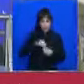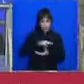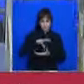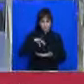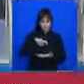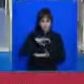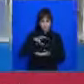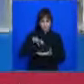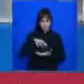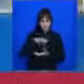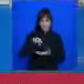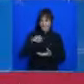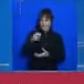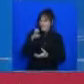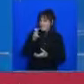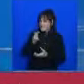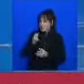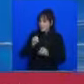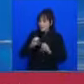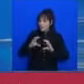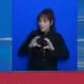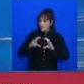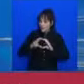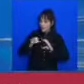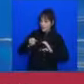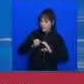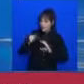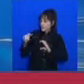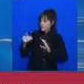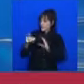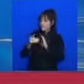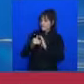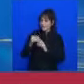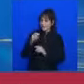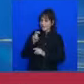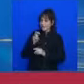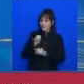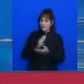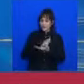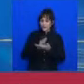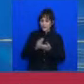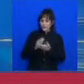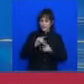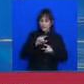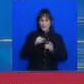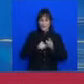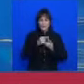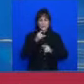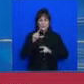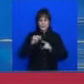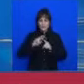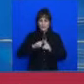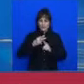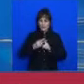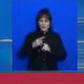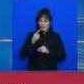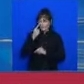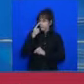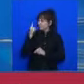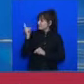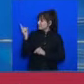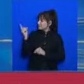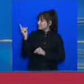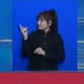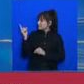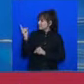Globo carregado, embaralhando 50 bolas numeradas de 0 a 50. Começou o primeiro sorteio da dupla Sena. O primeiro número